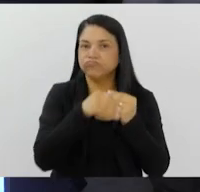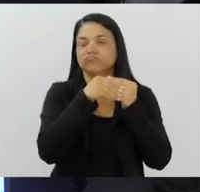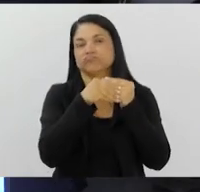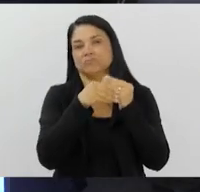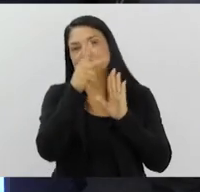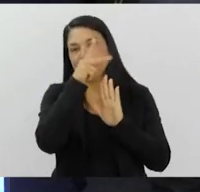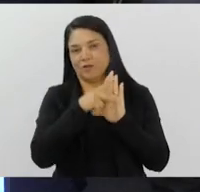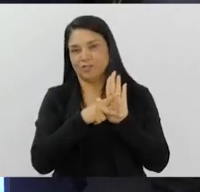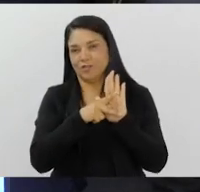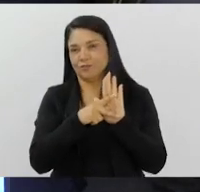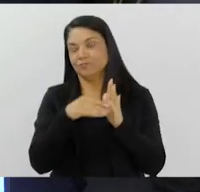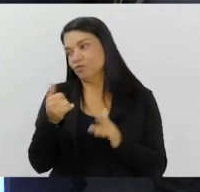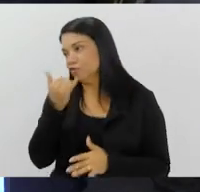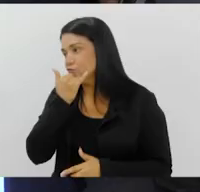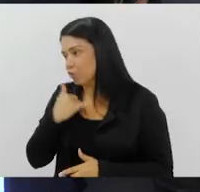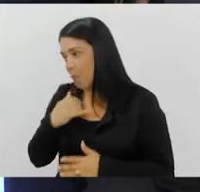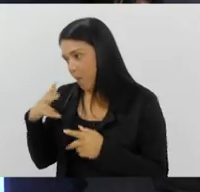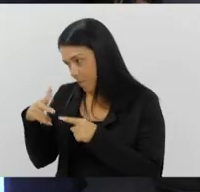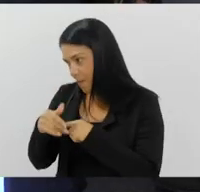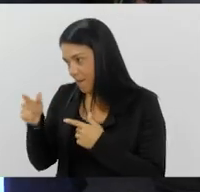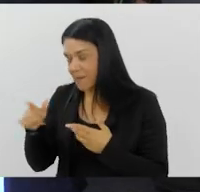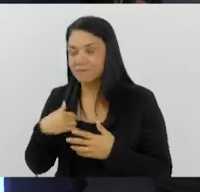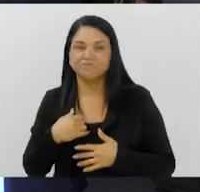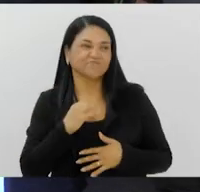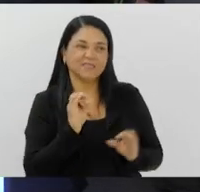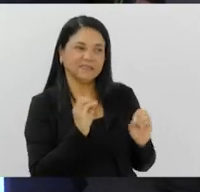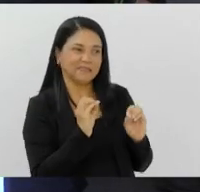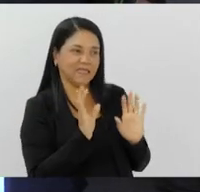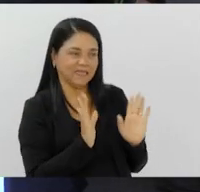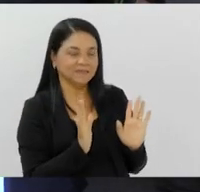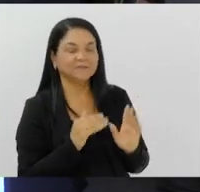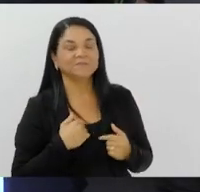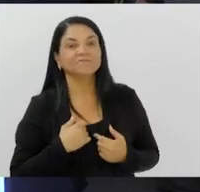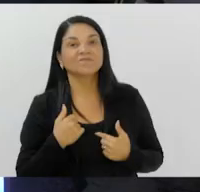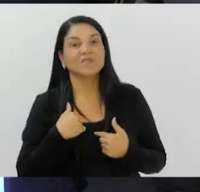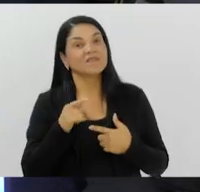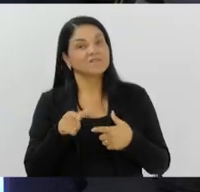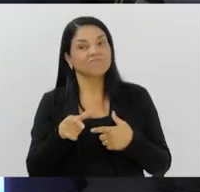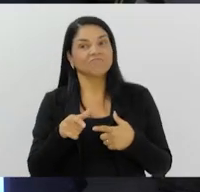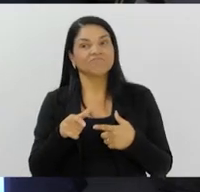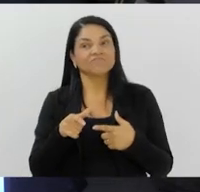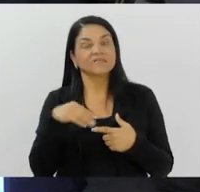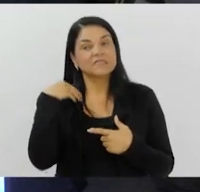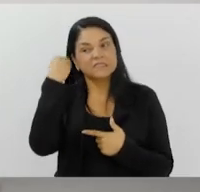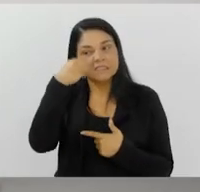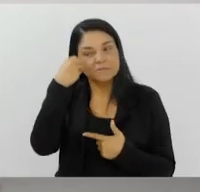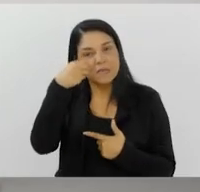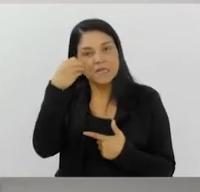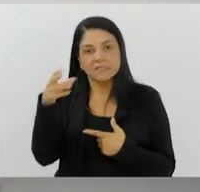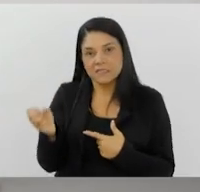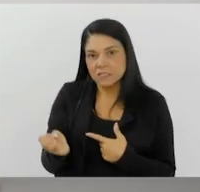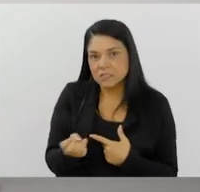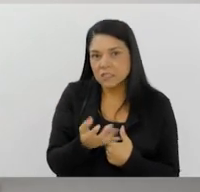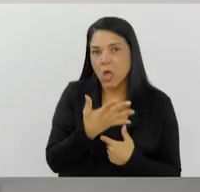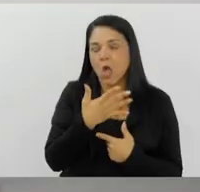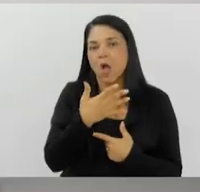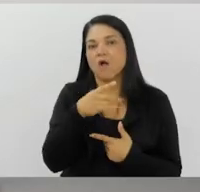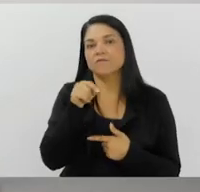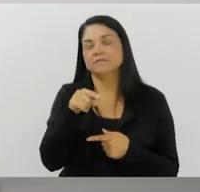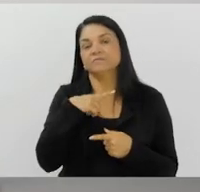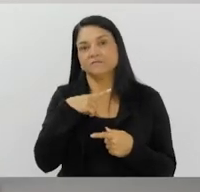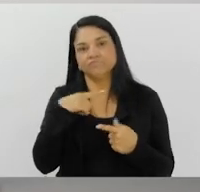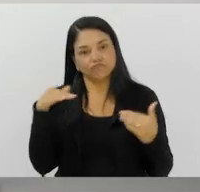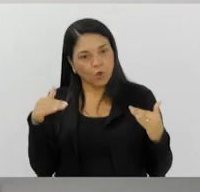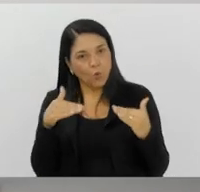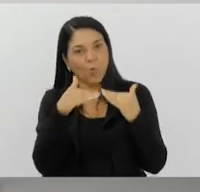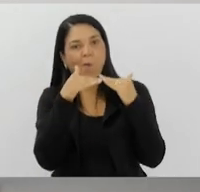projeto Desculpa ter te cortado nada imagina eh eu acho que é isso a gente pega essas experiências novas reflete o que que cabe também